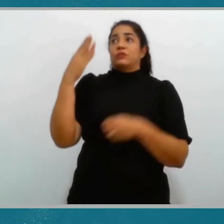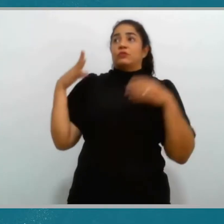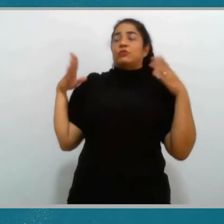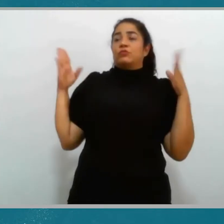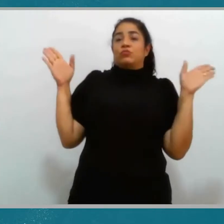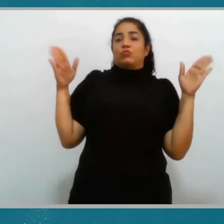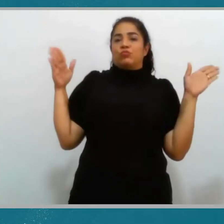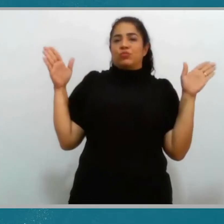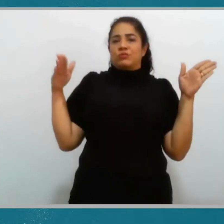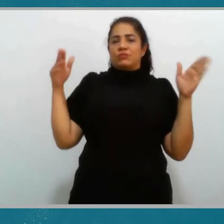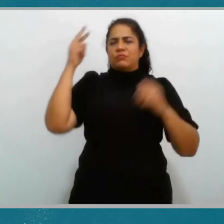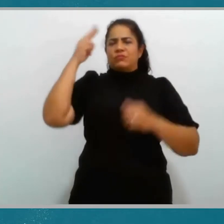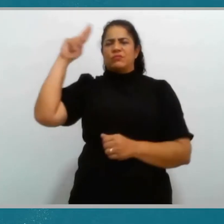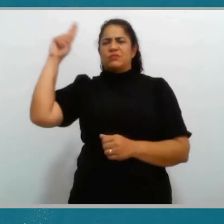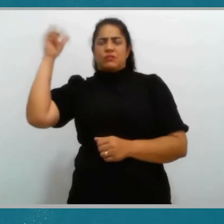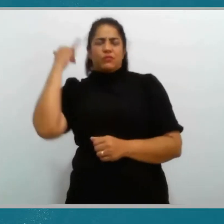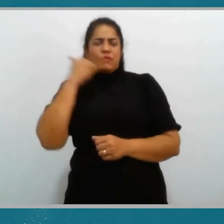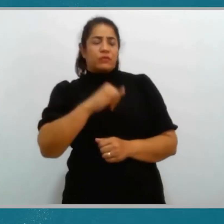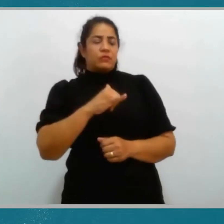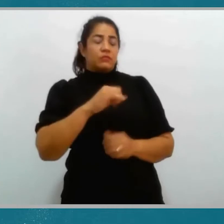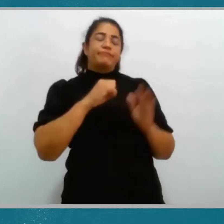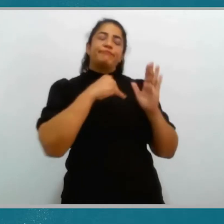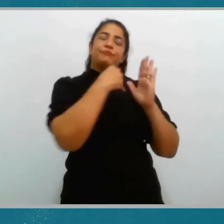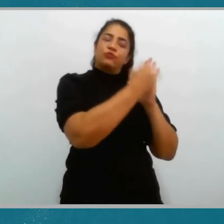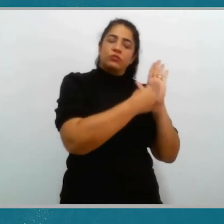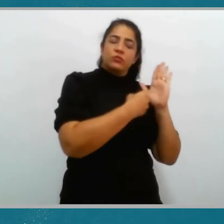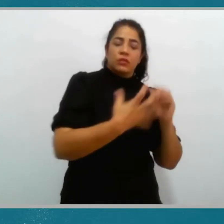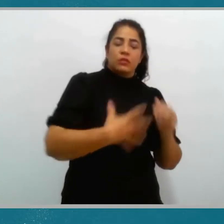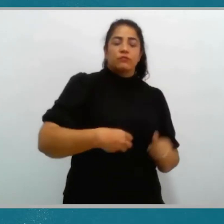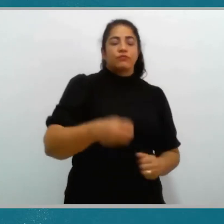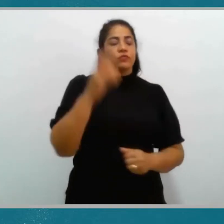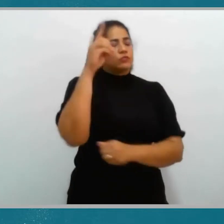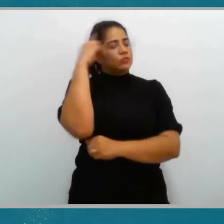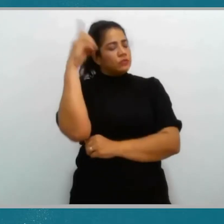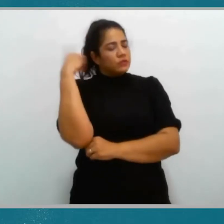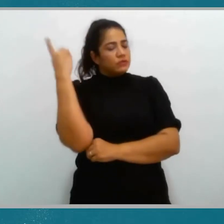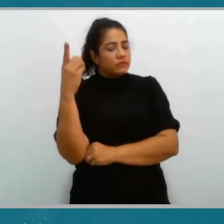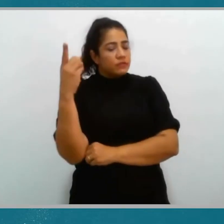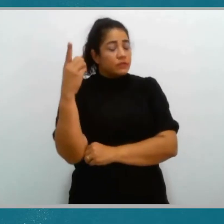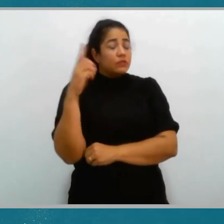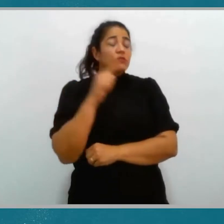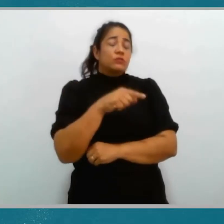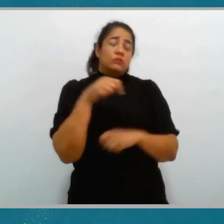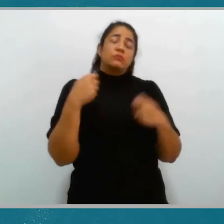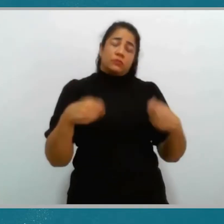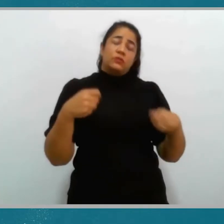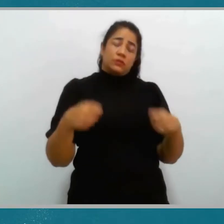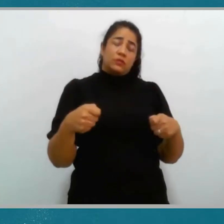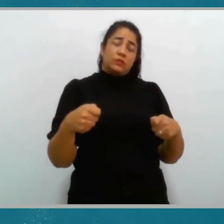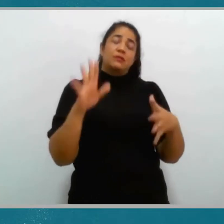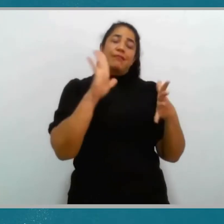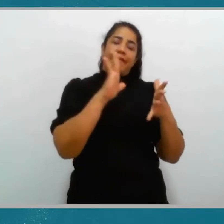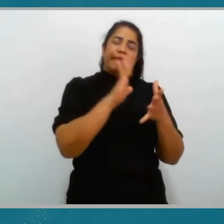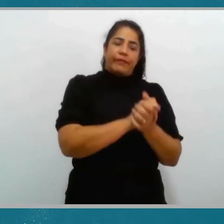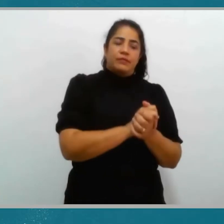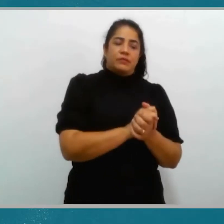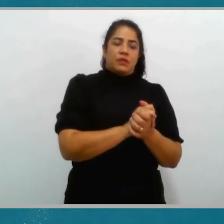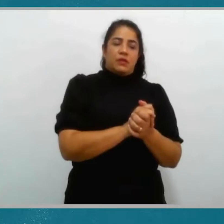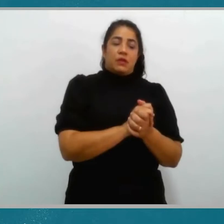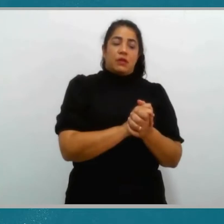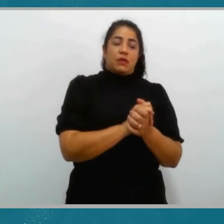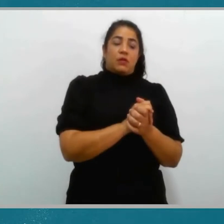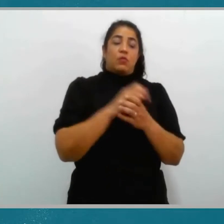Davi, não temas receber Maria, tua mulher, porque o que nela foi gerado é do